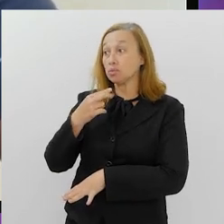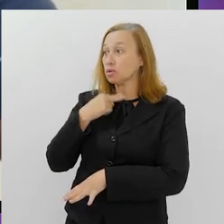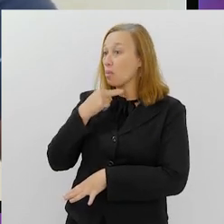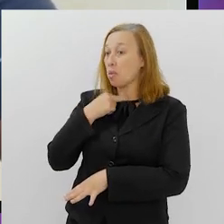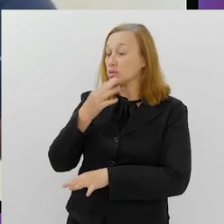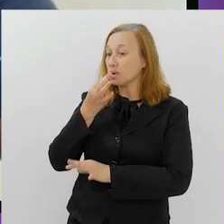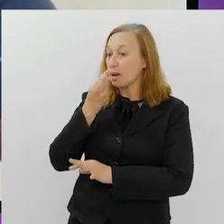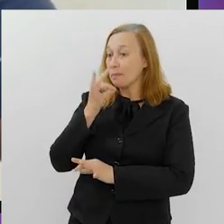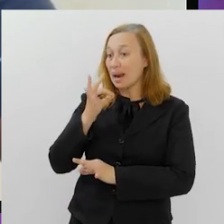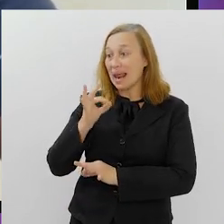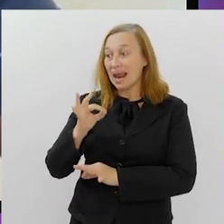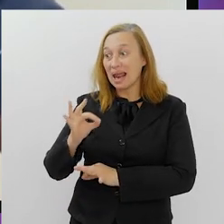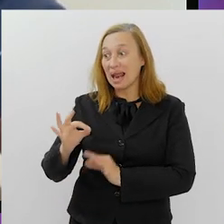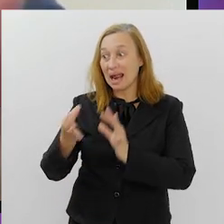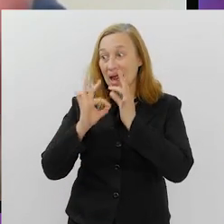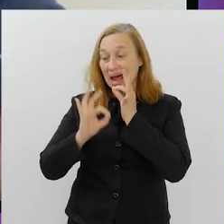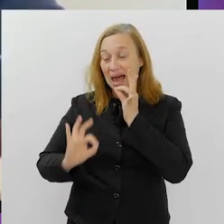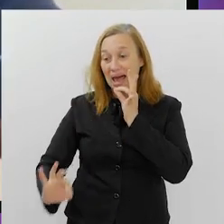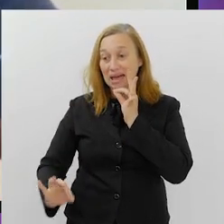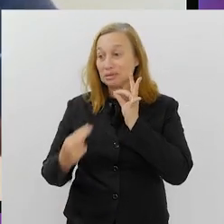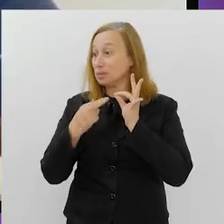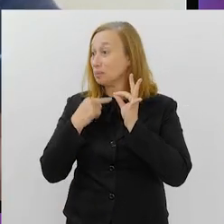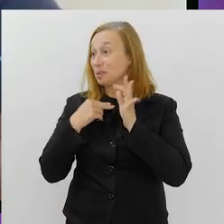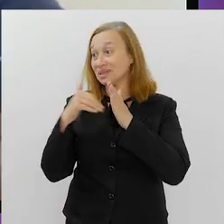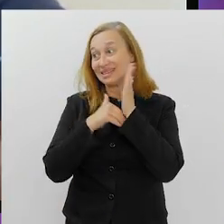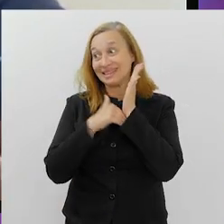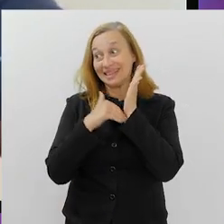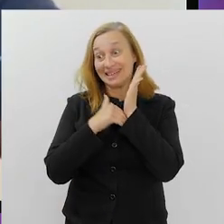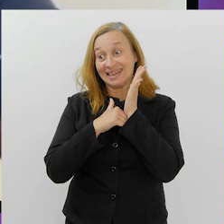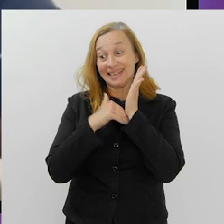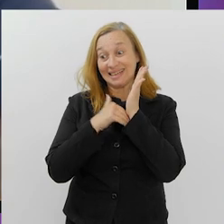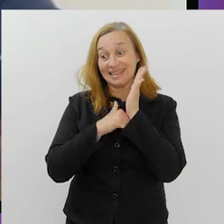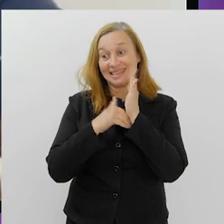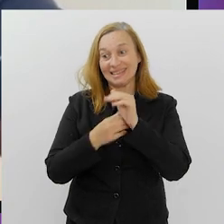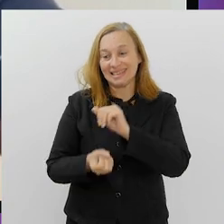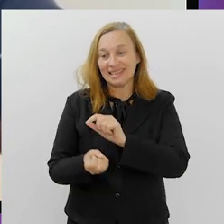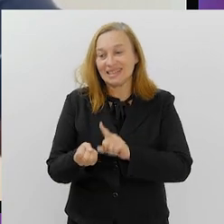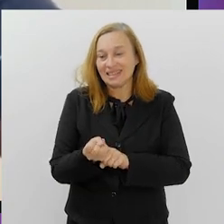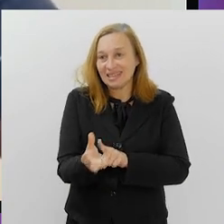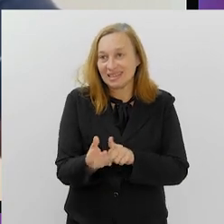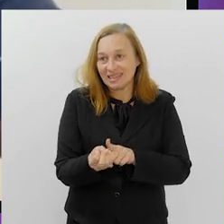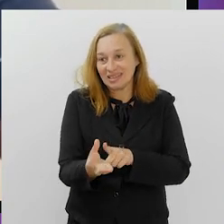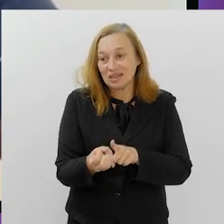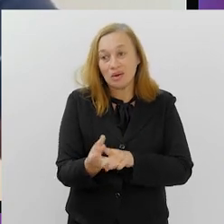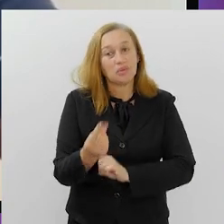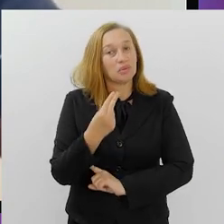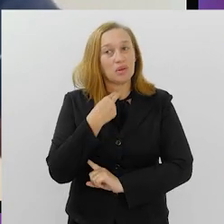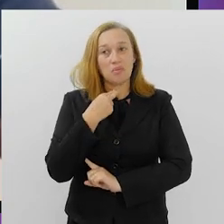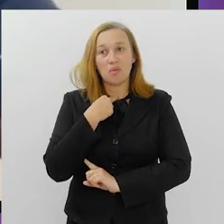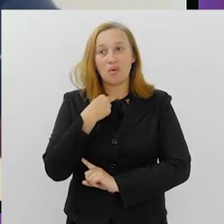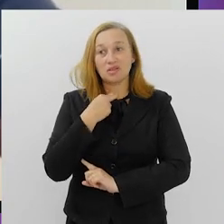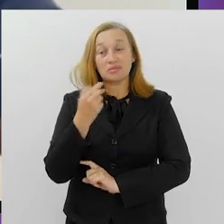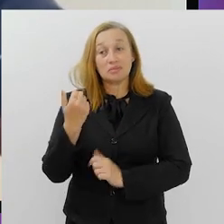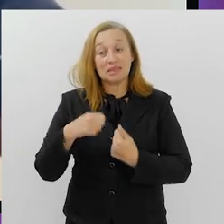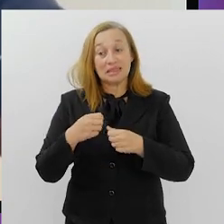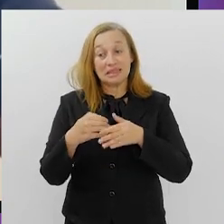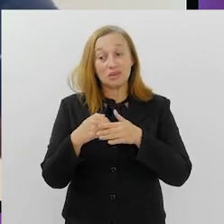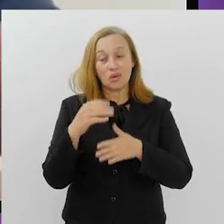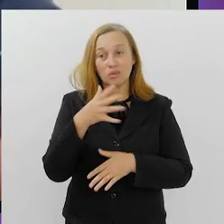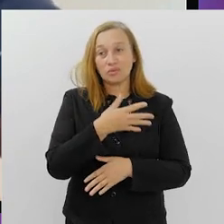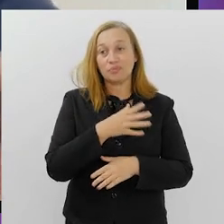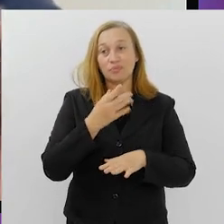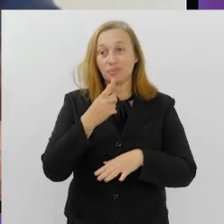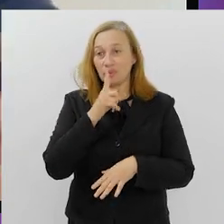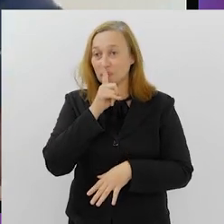ainda, né? Sobre tamanho, se vai ser aqui, ou se vai ser em outro, se vai ser aqui na região de Poderoso, se vai ser em outro bairro, mas